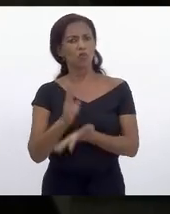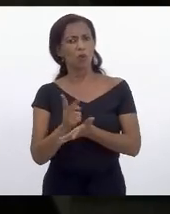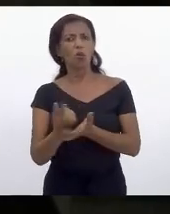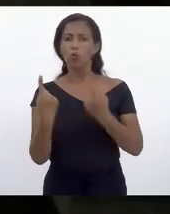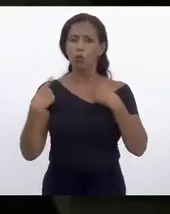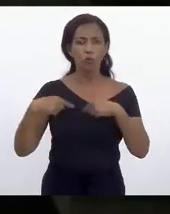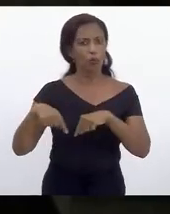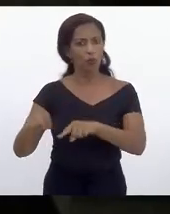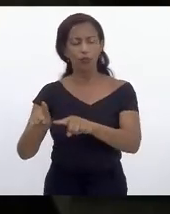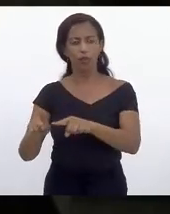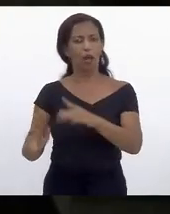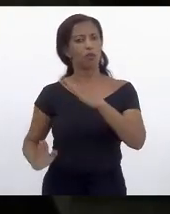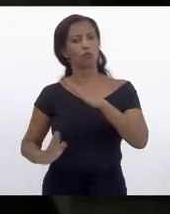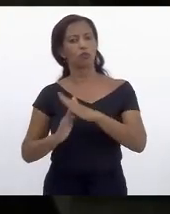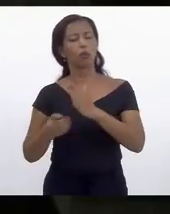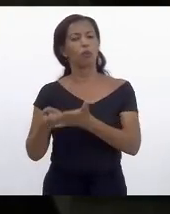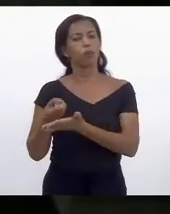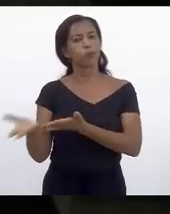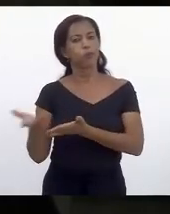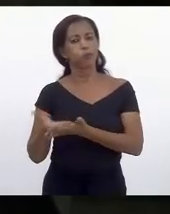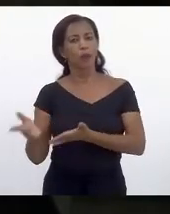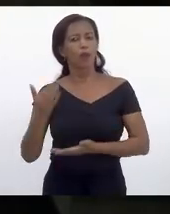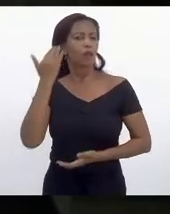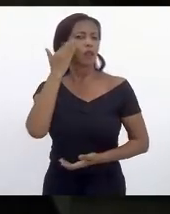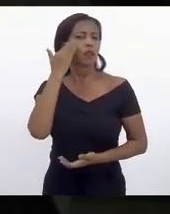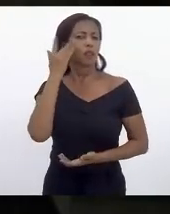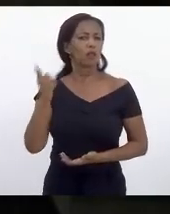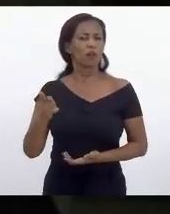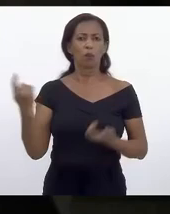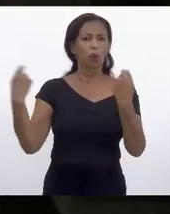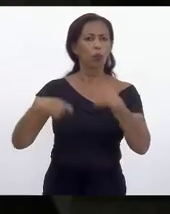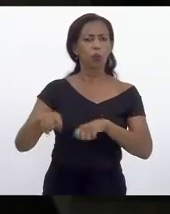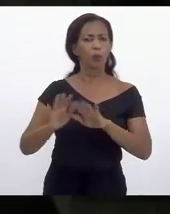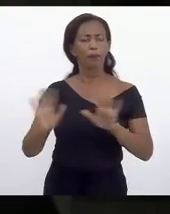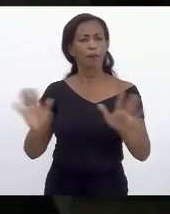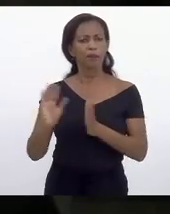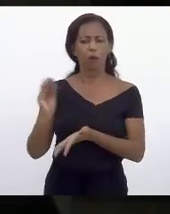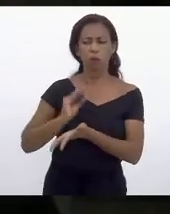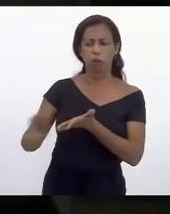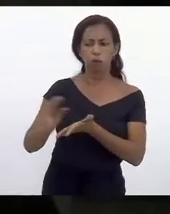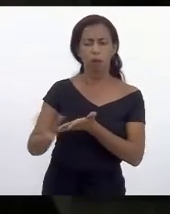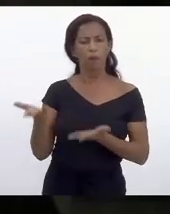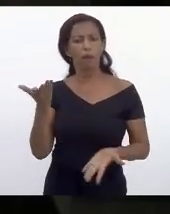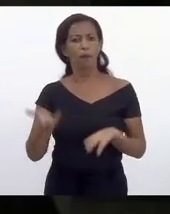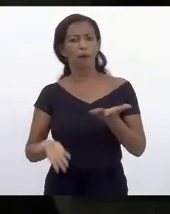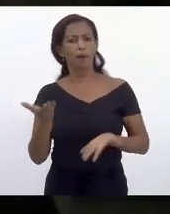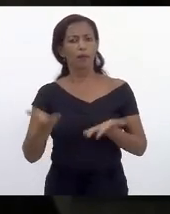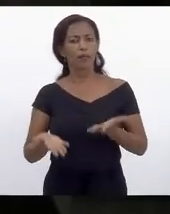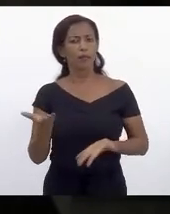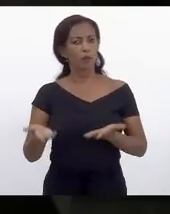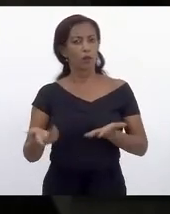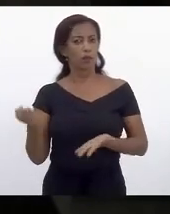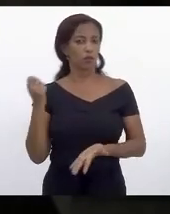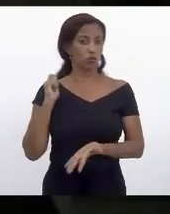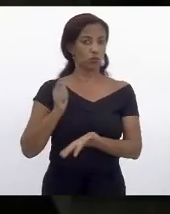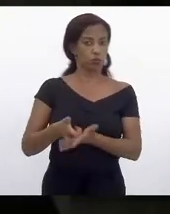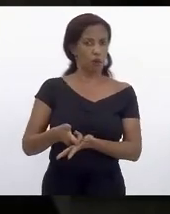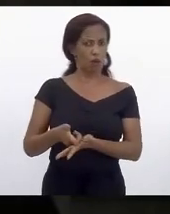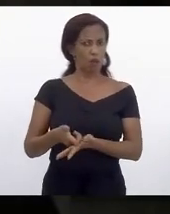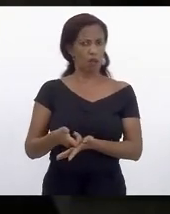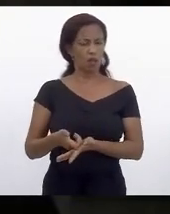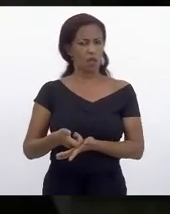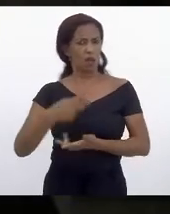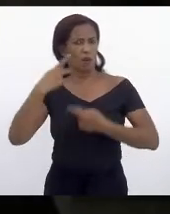contrários ao Instituto do Teto de Gastos, entendemos que esse é um dispositivo desnecessário para o equilíbrio das contas públicas. É um argumento falacioso